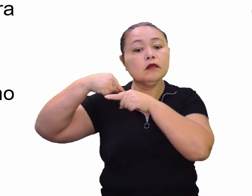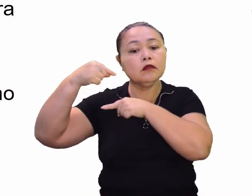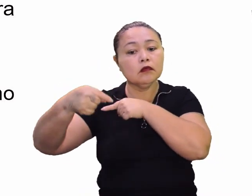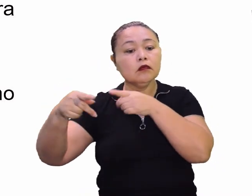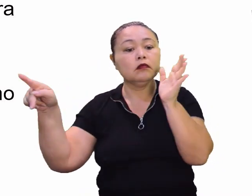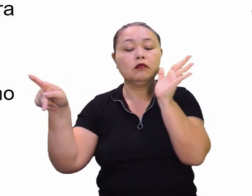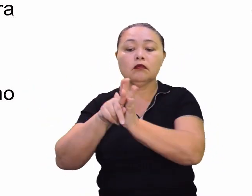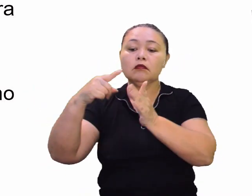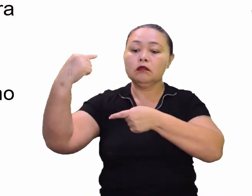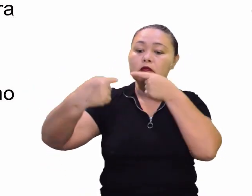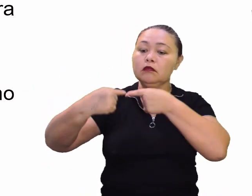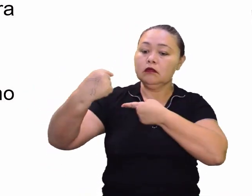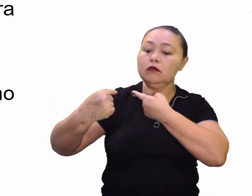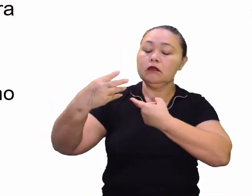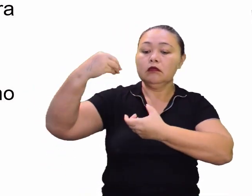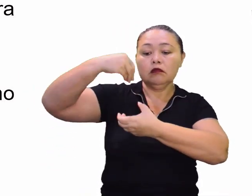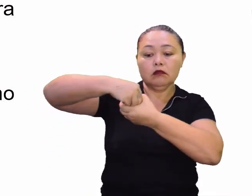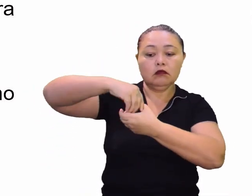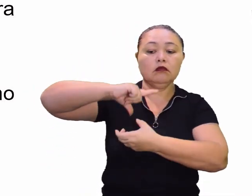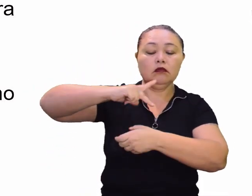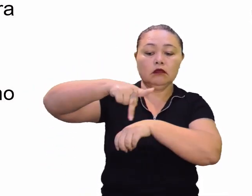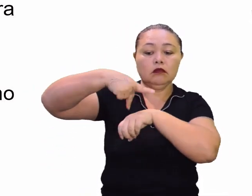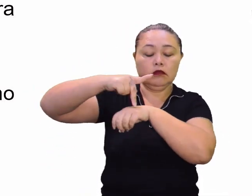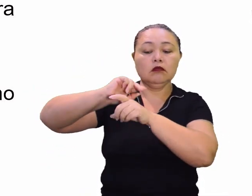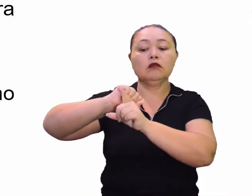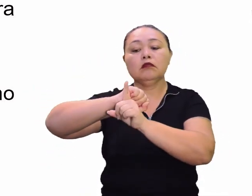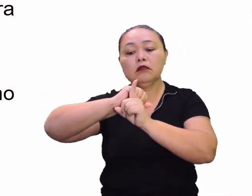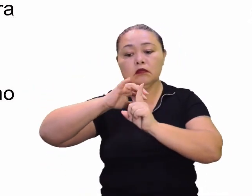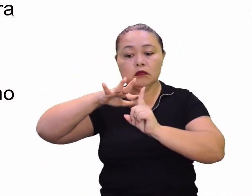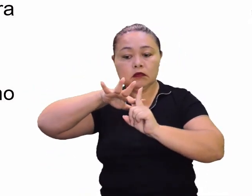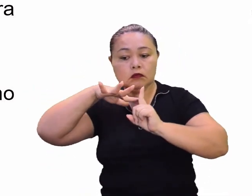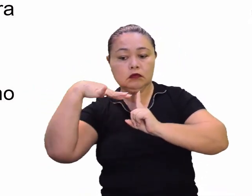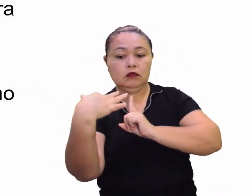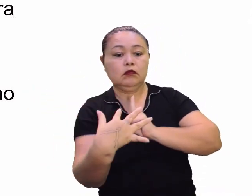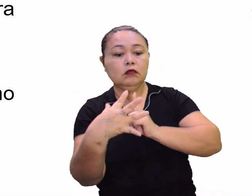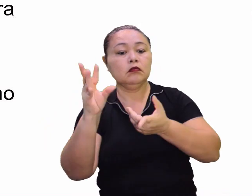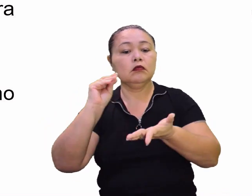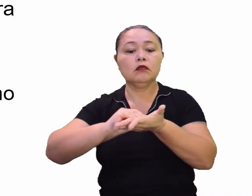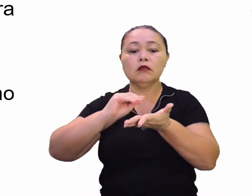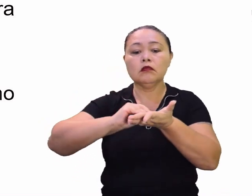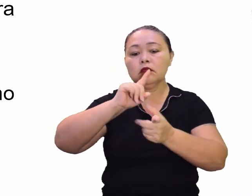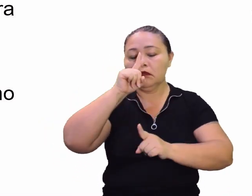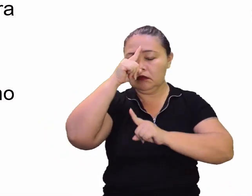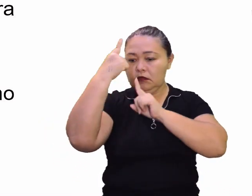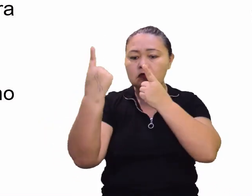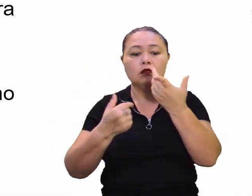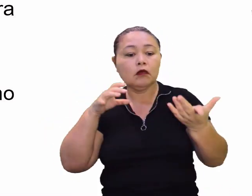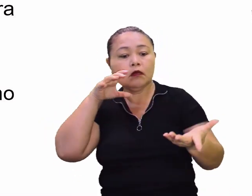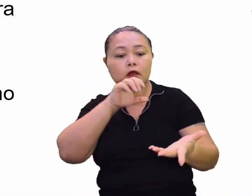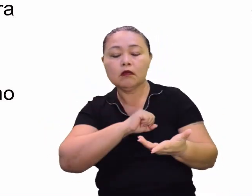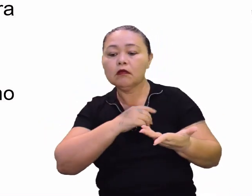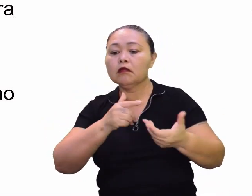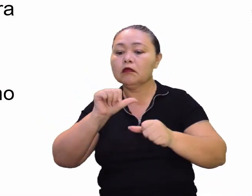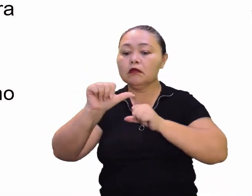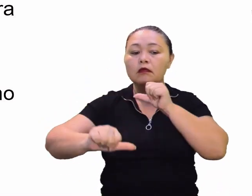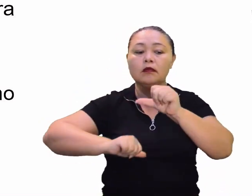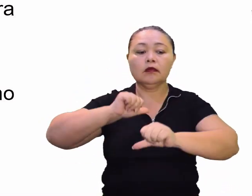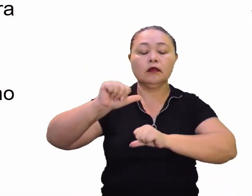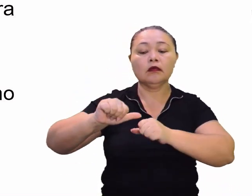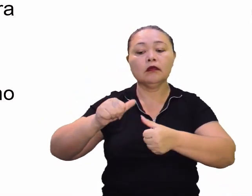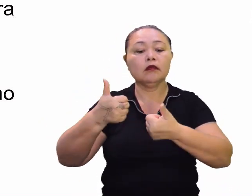própria política adotada, que era, no caso aí, do socialismo. Então, a falta de criatividade, agilidade para